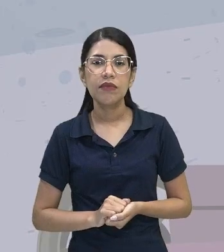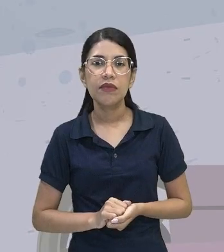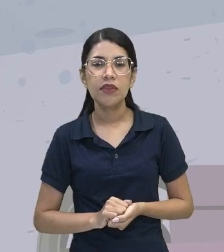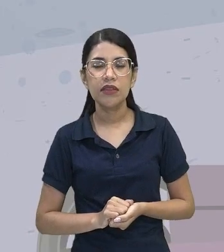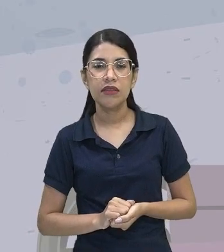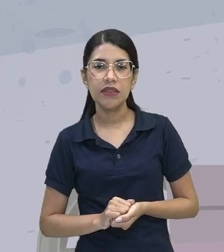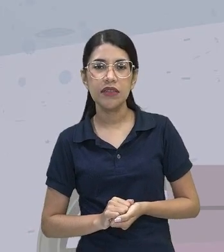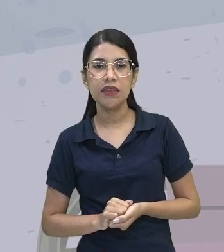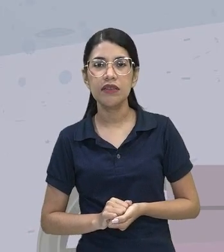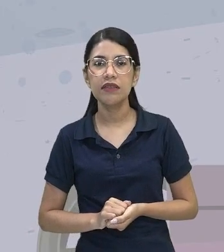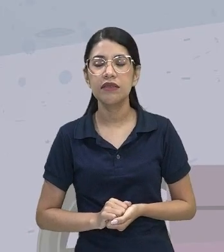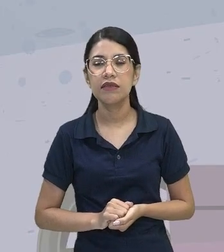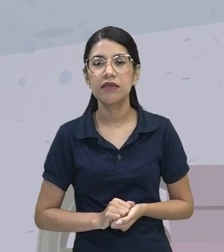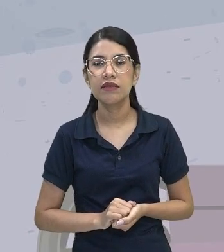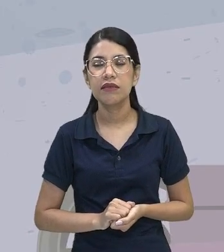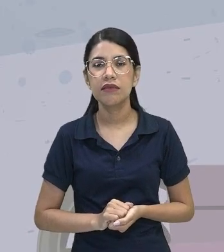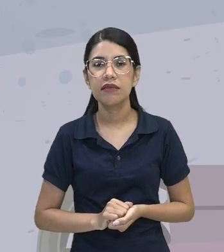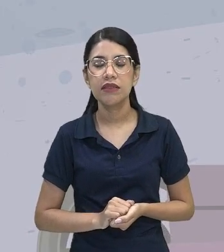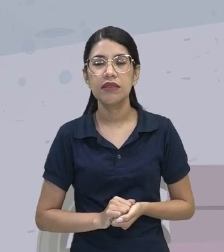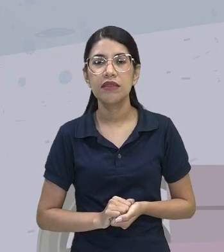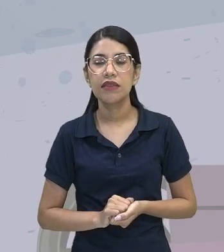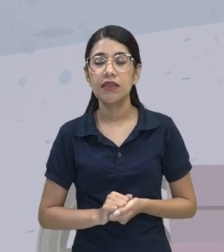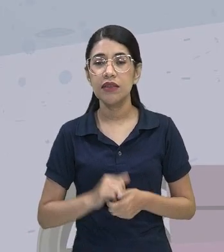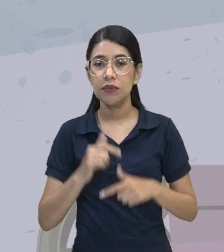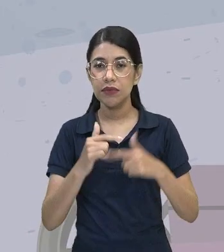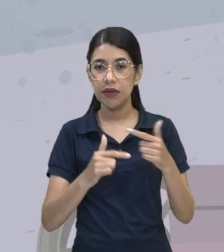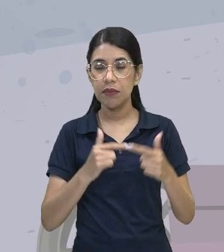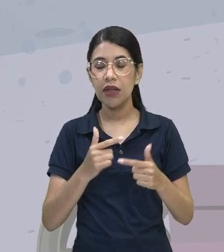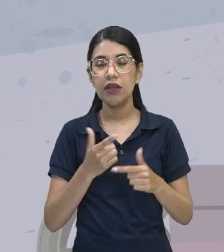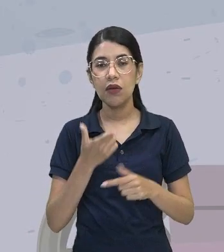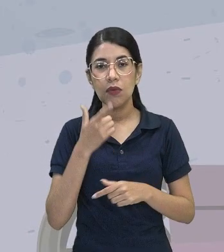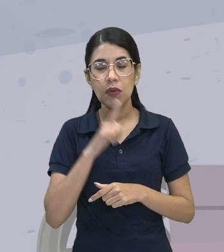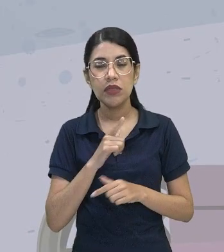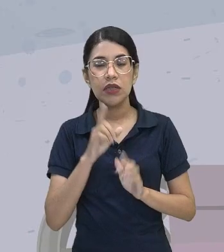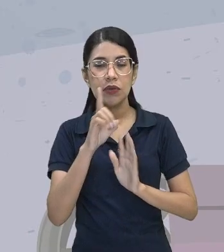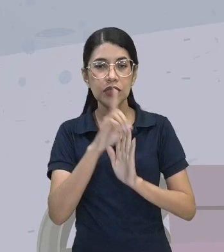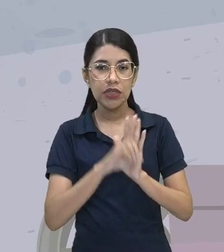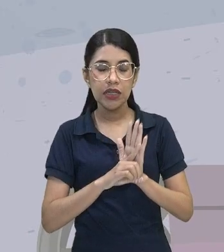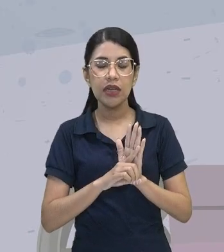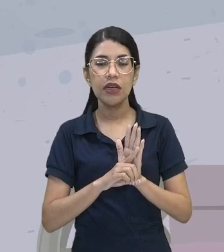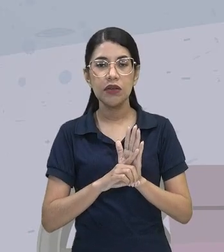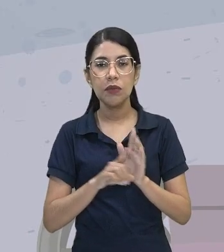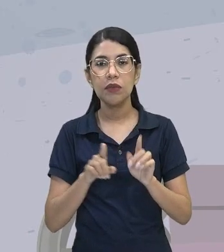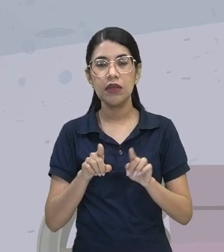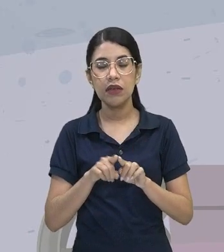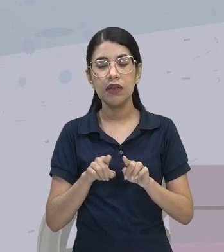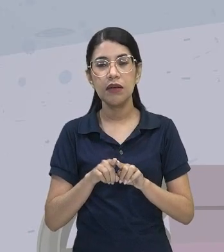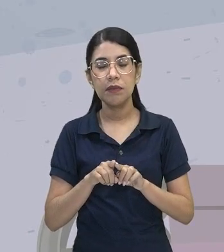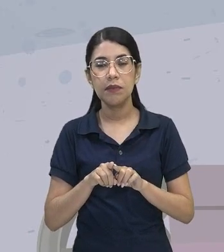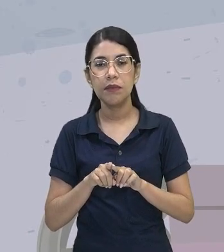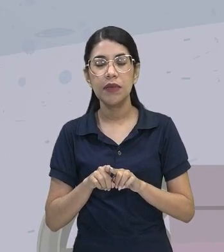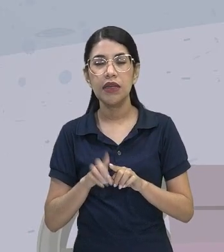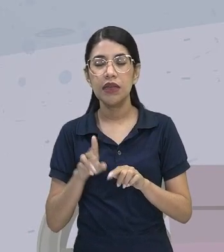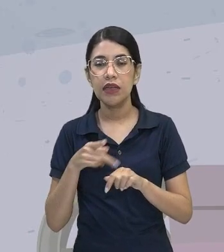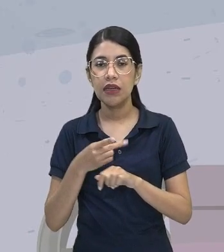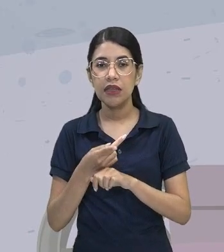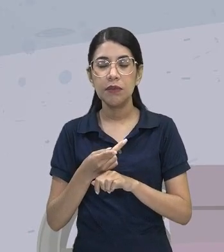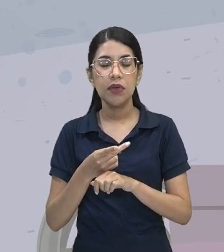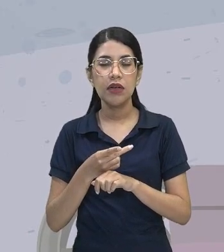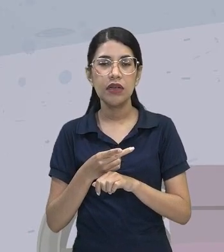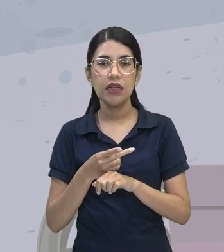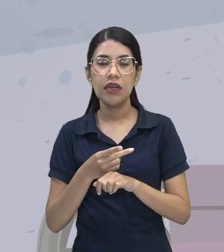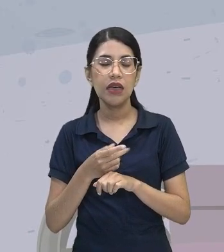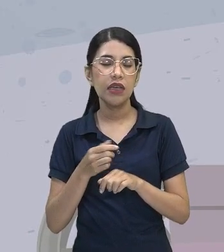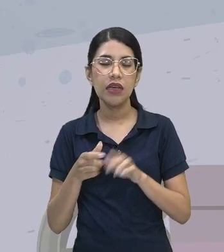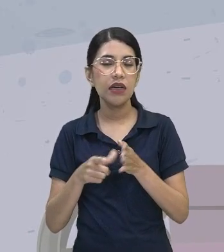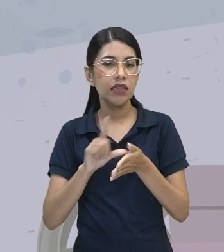seja, o empregado começou a adquirir alguns direitos em relação ao seu empregador que outrora não havia.